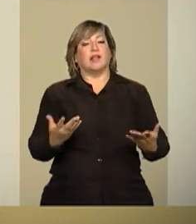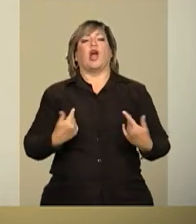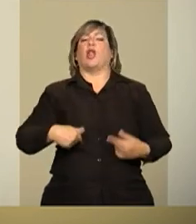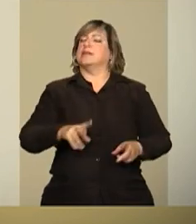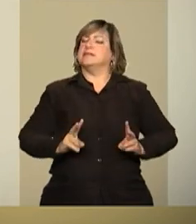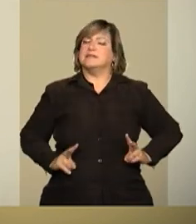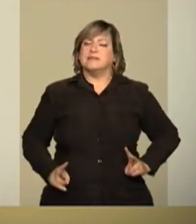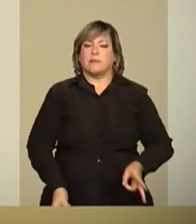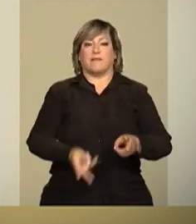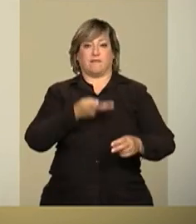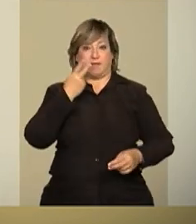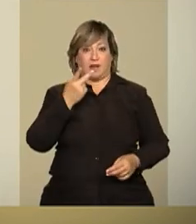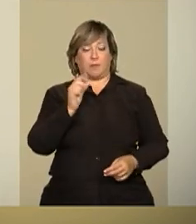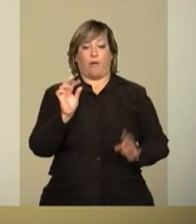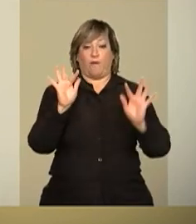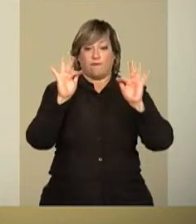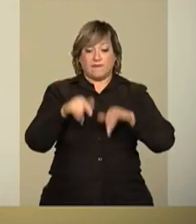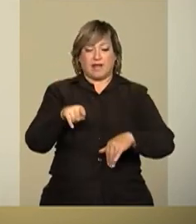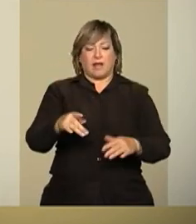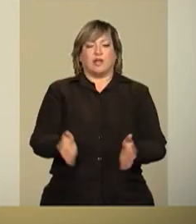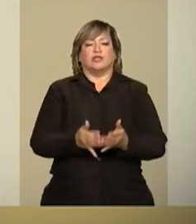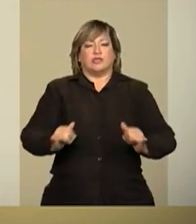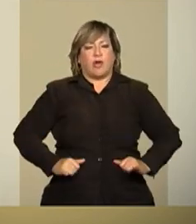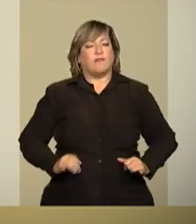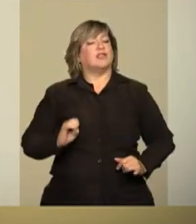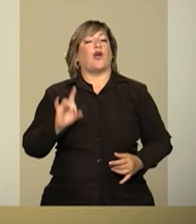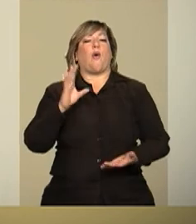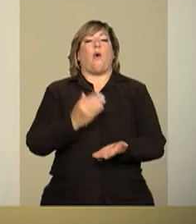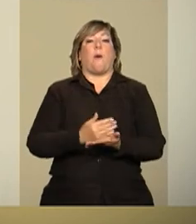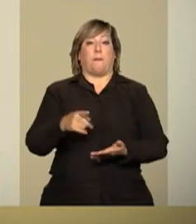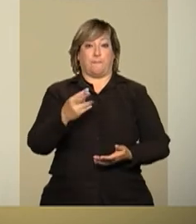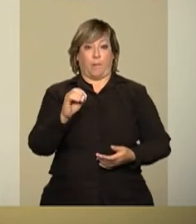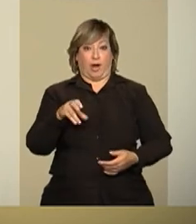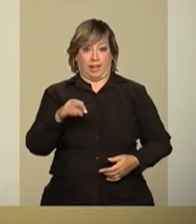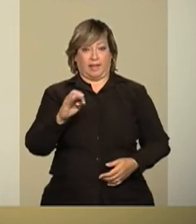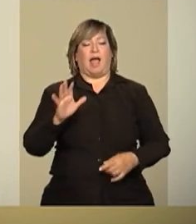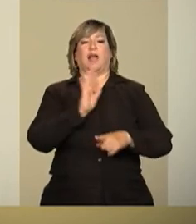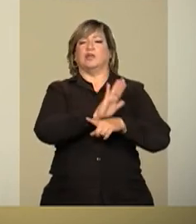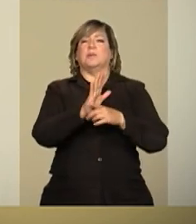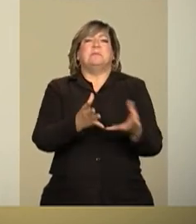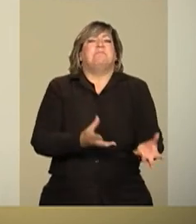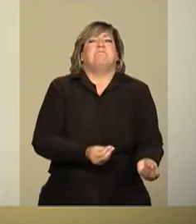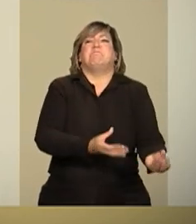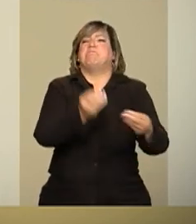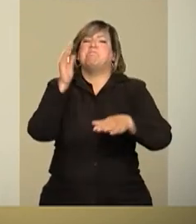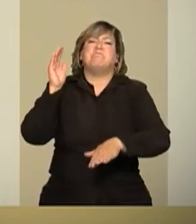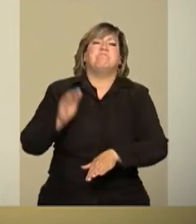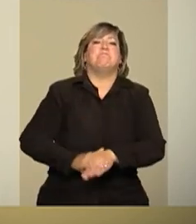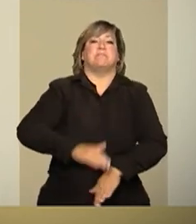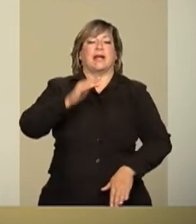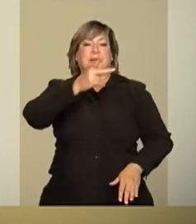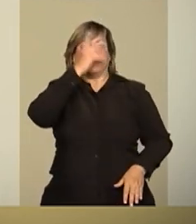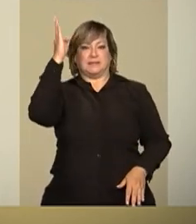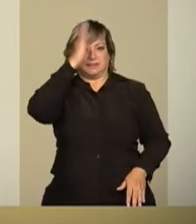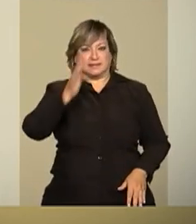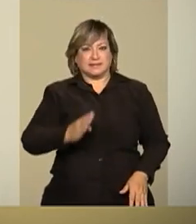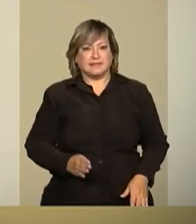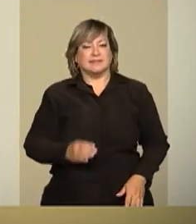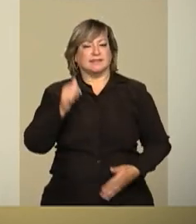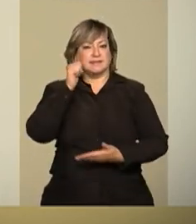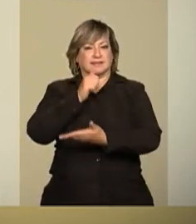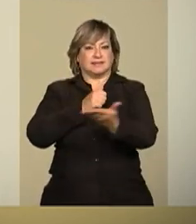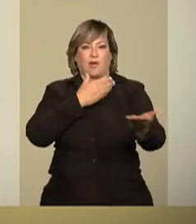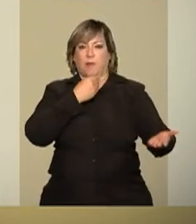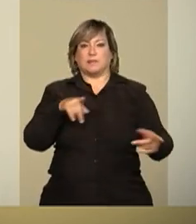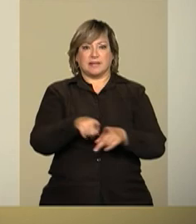dissemos que o fim da miséria só um começo comprovar até que nós estamos ajudando milhões de brasileiros e brasileiras a